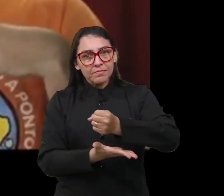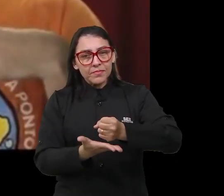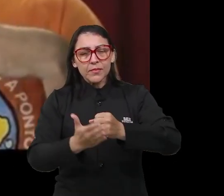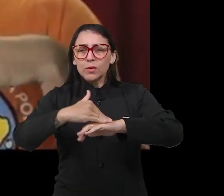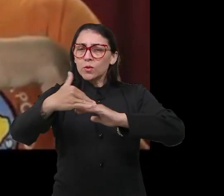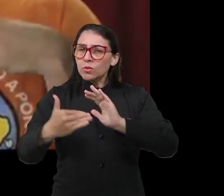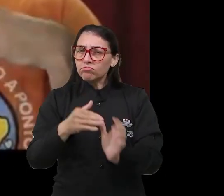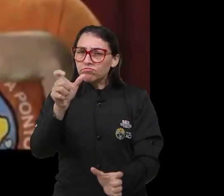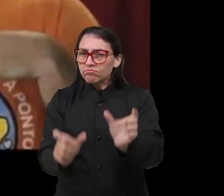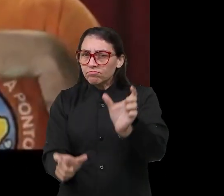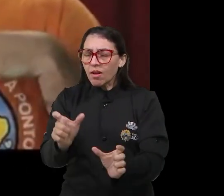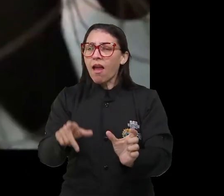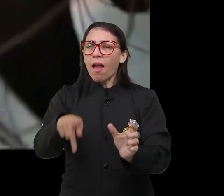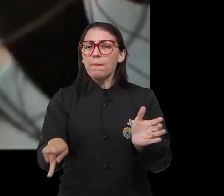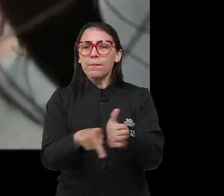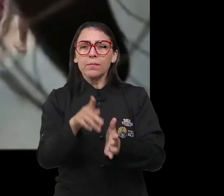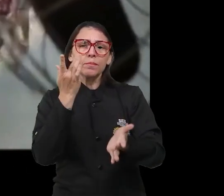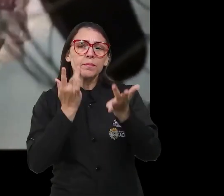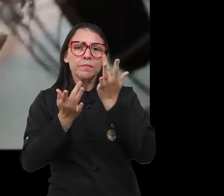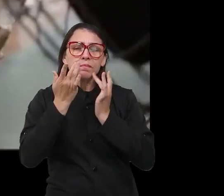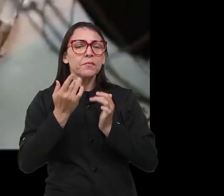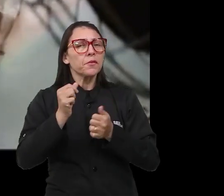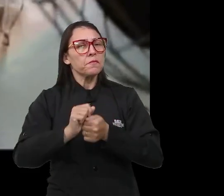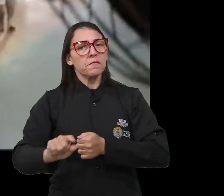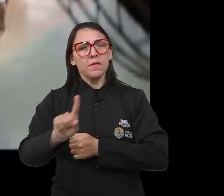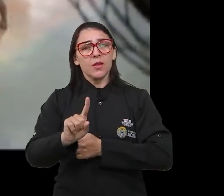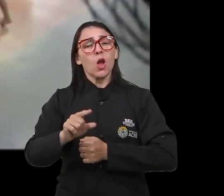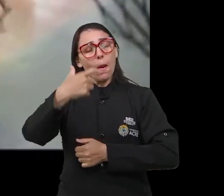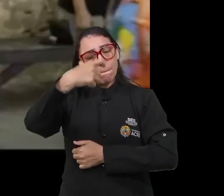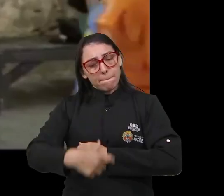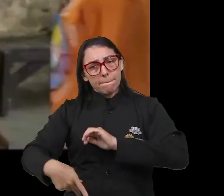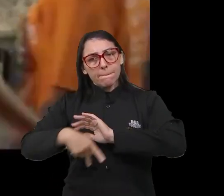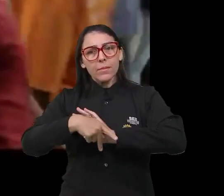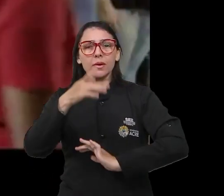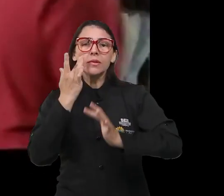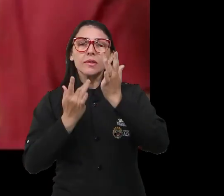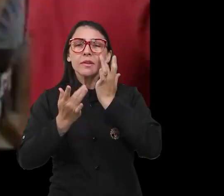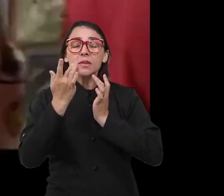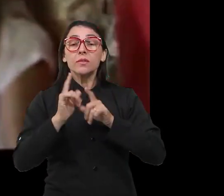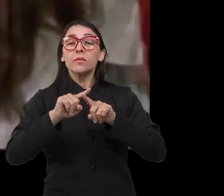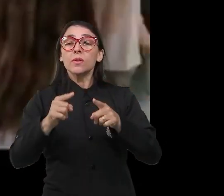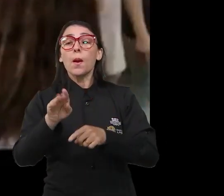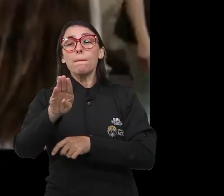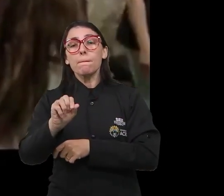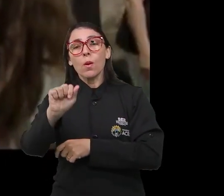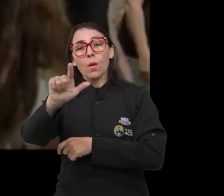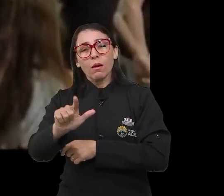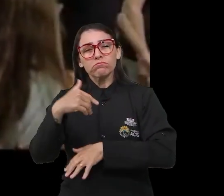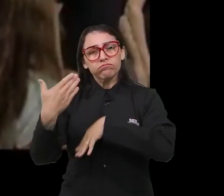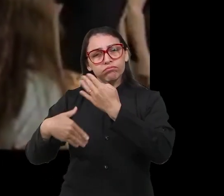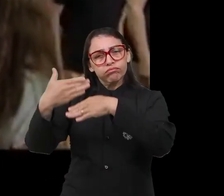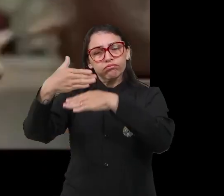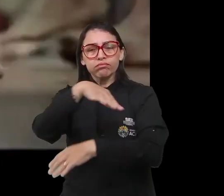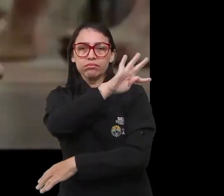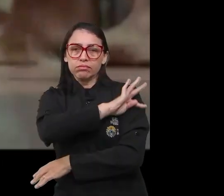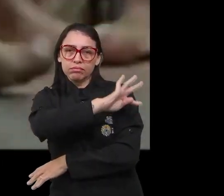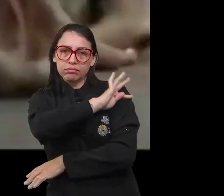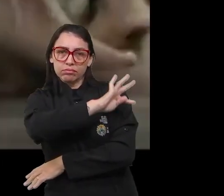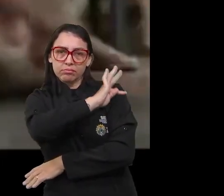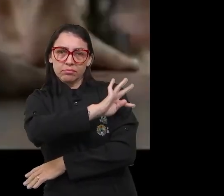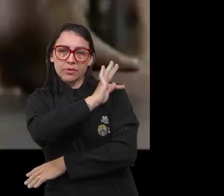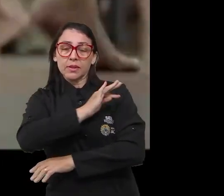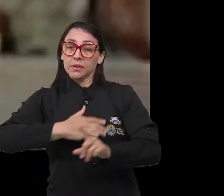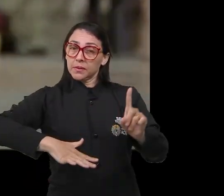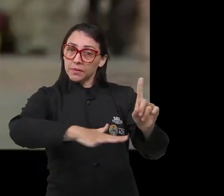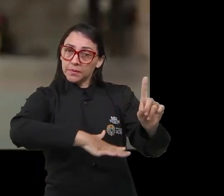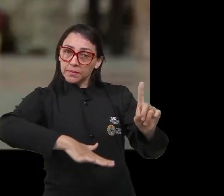todo ser humano é teatro. Nós não fazemos teatro, nós somos teatro. E aí o Boal foi desenvolvendo uma técnica nessa tecnologia